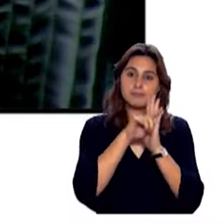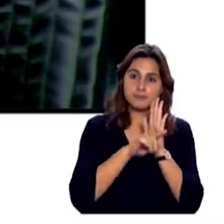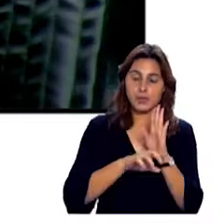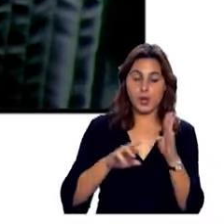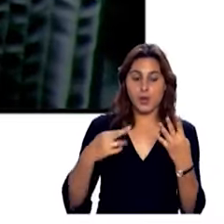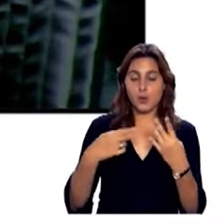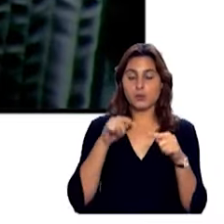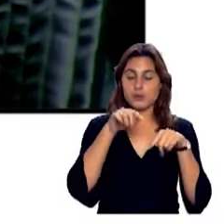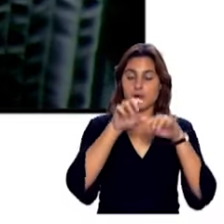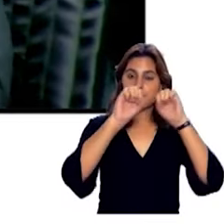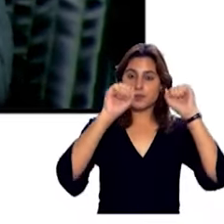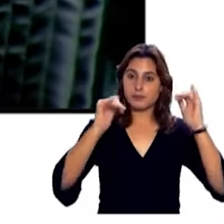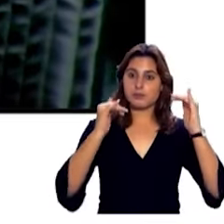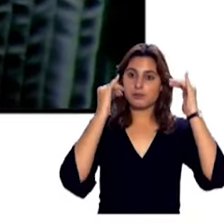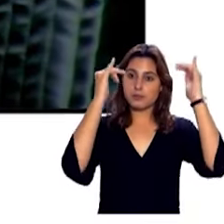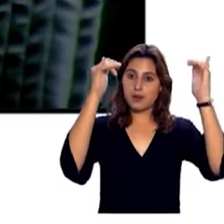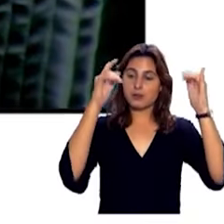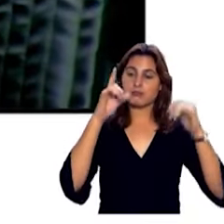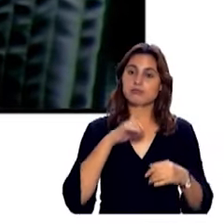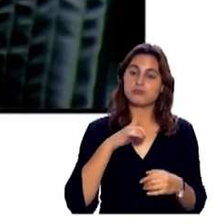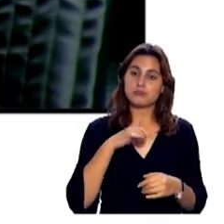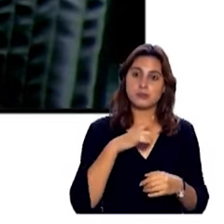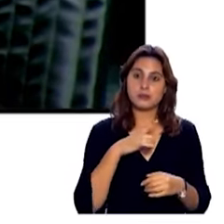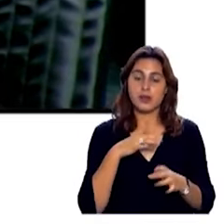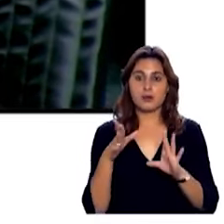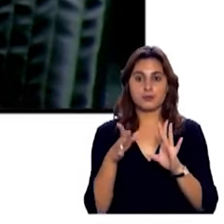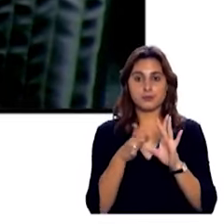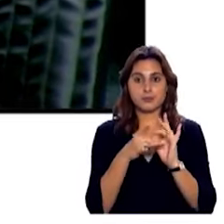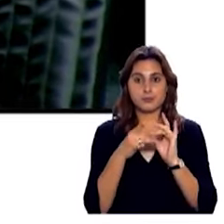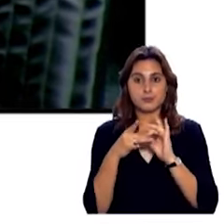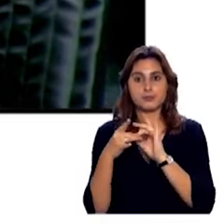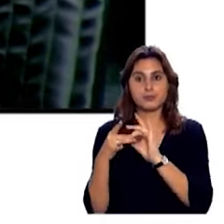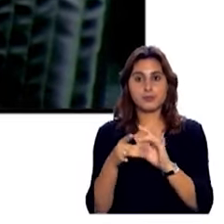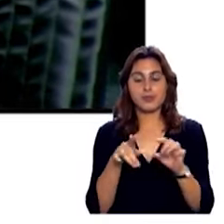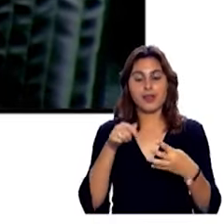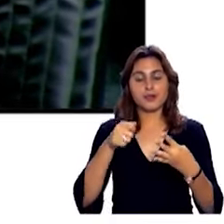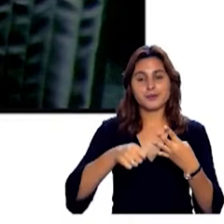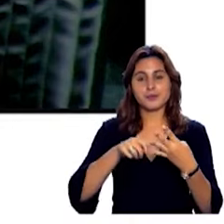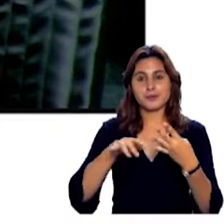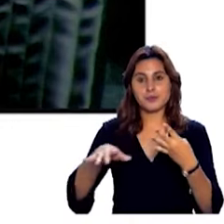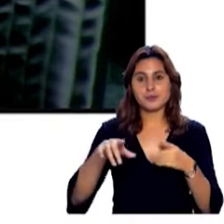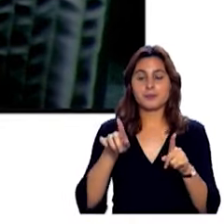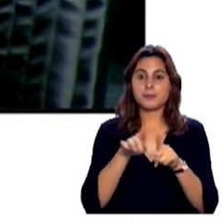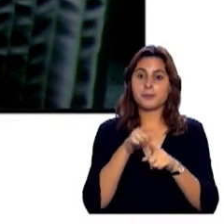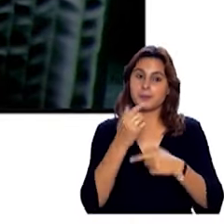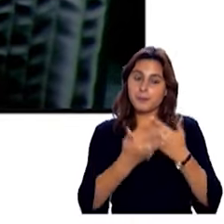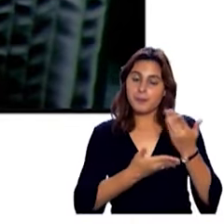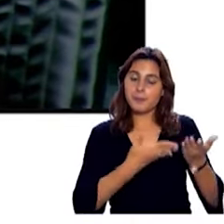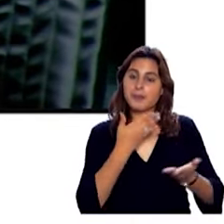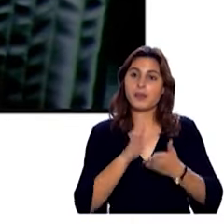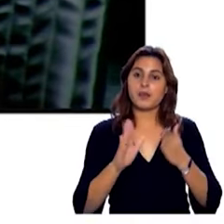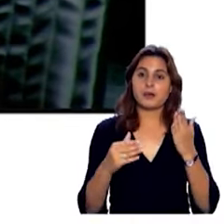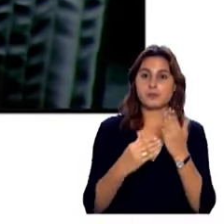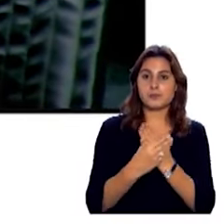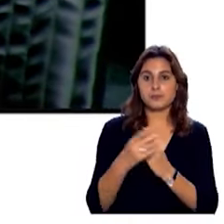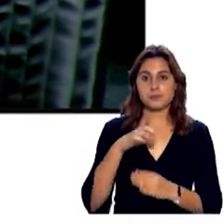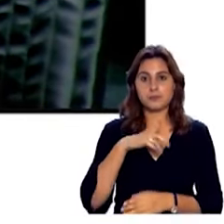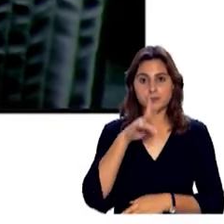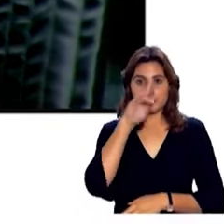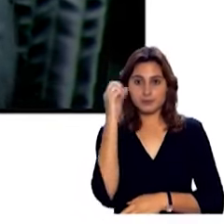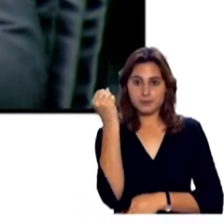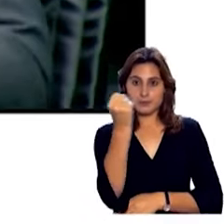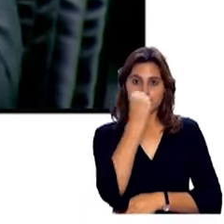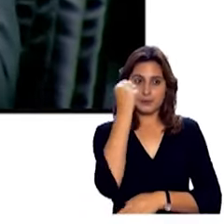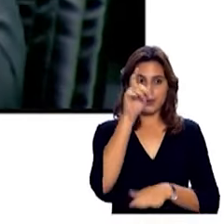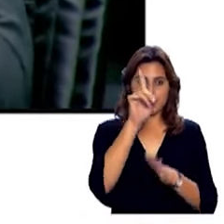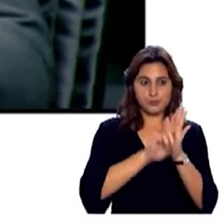houvesse pelo menos uma finalidade de uniformização da jurisprudência do tratamento de casos em que houvesse uma grave violação a direitos etc